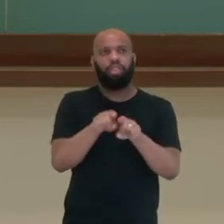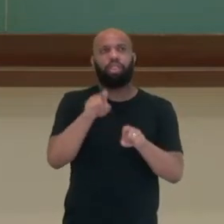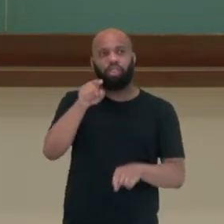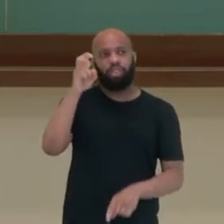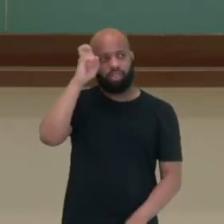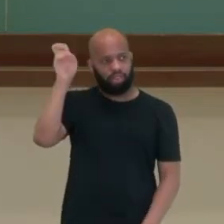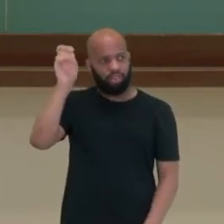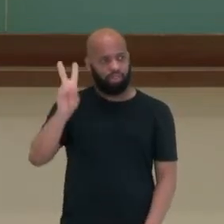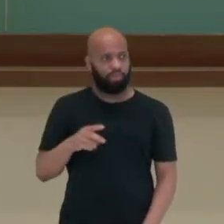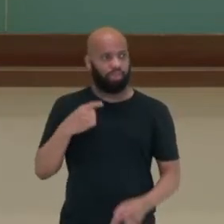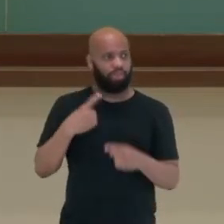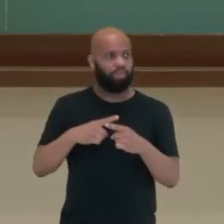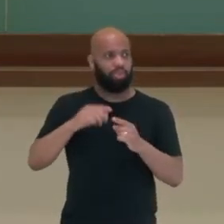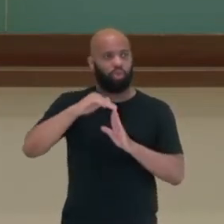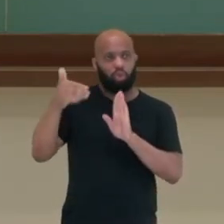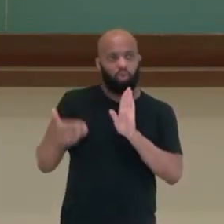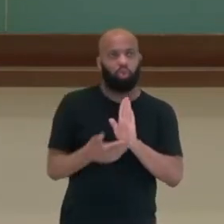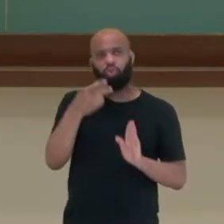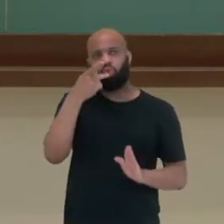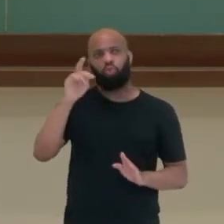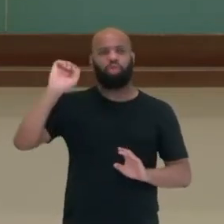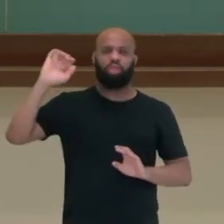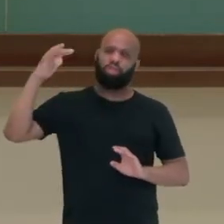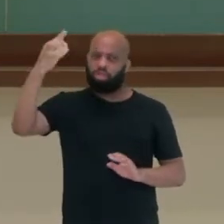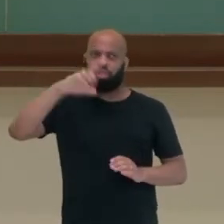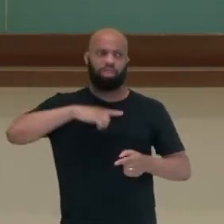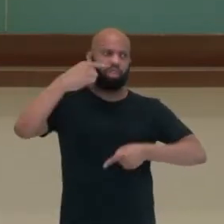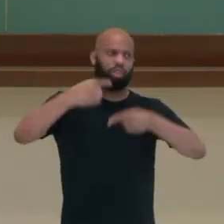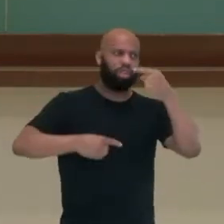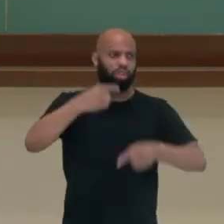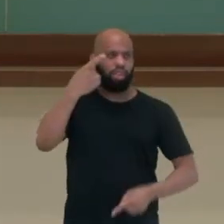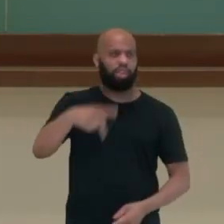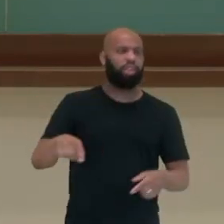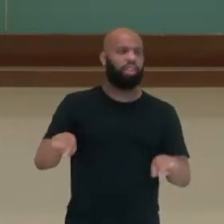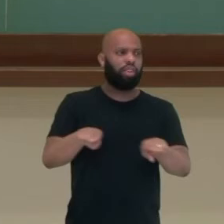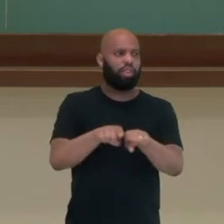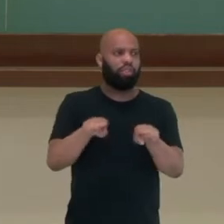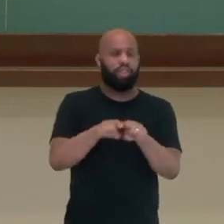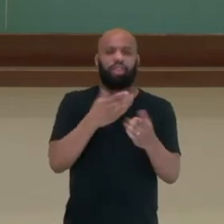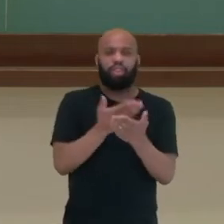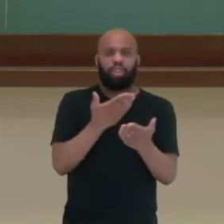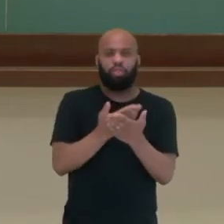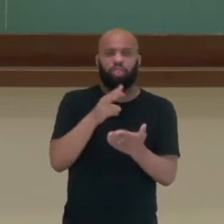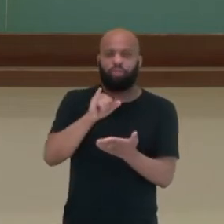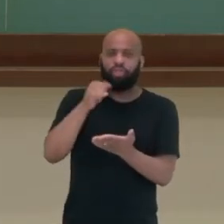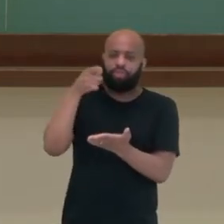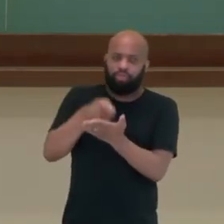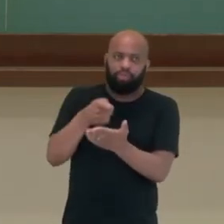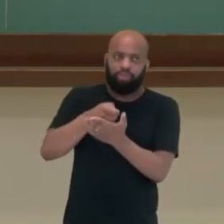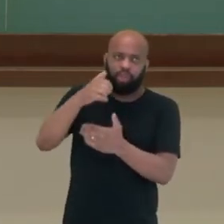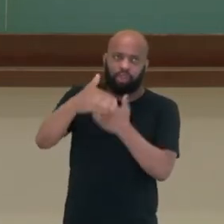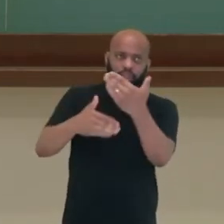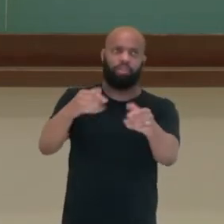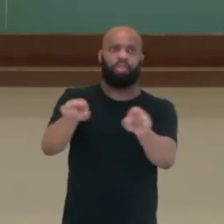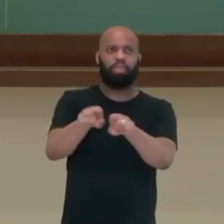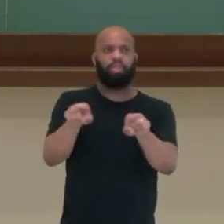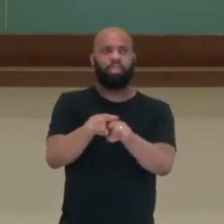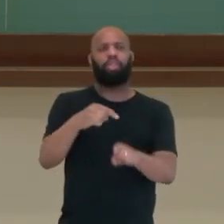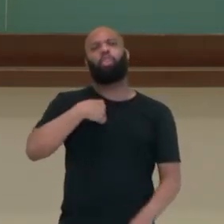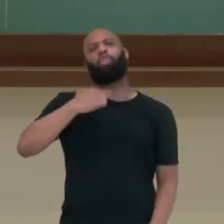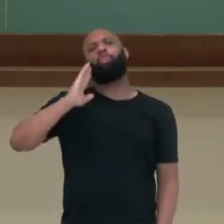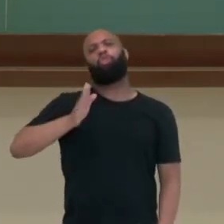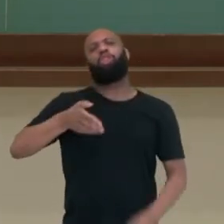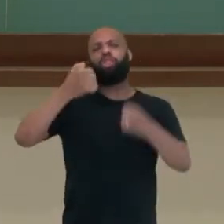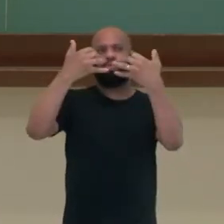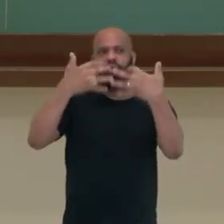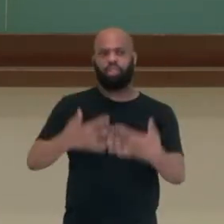espertinho. Tudo que nós falamos aqui, o que ocorre, o que discute-se aqui na aula, vai ser cobrado na sequência. Eu já falei sobre